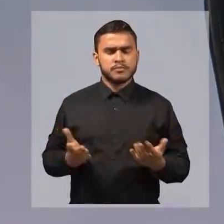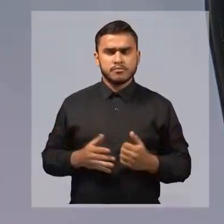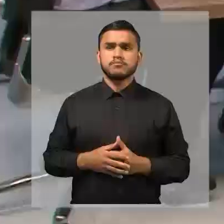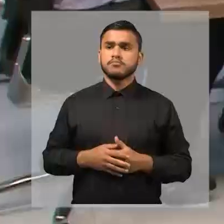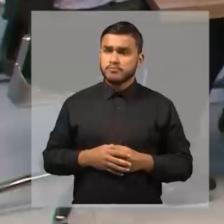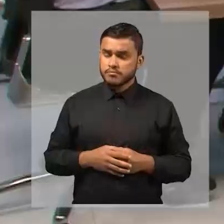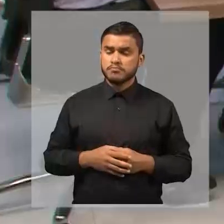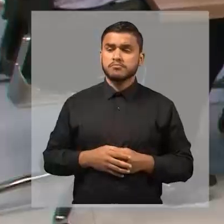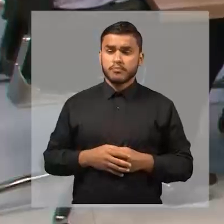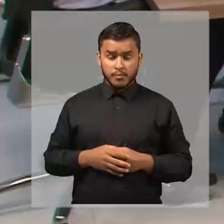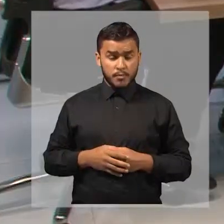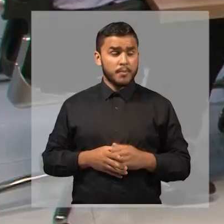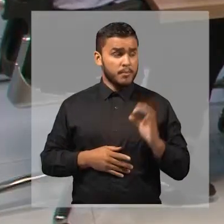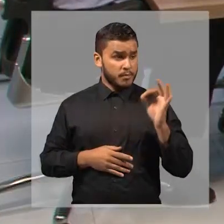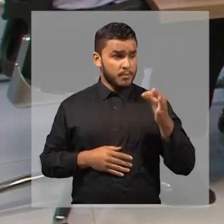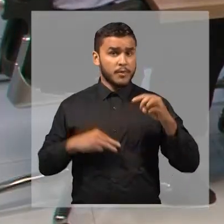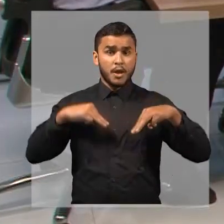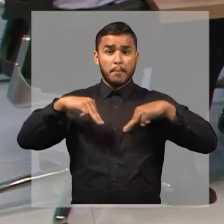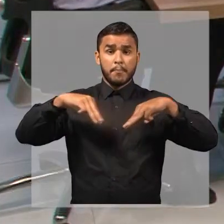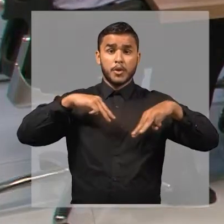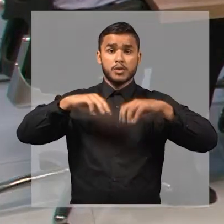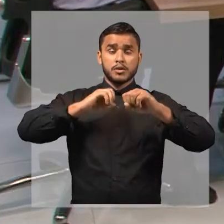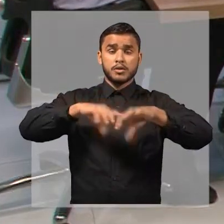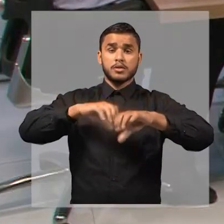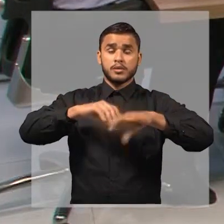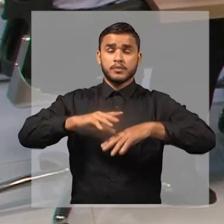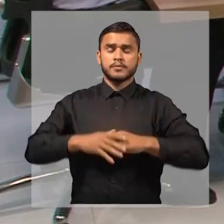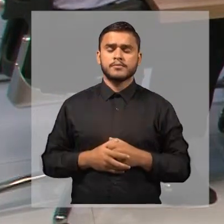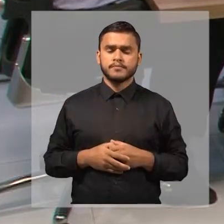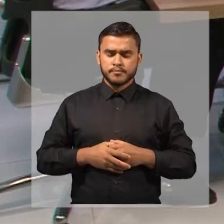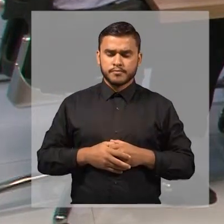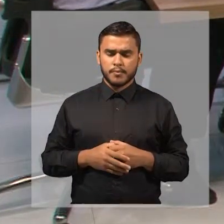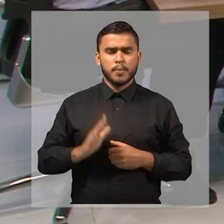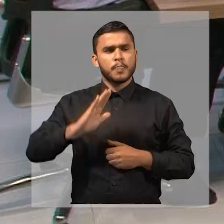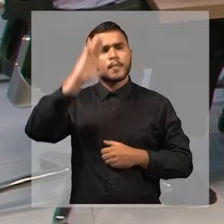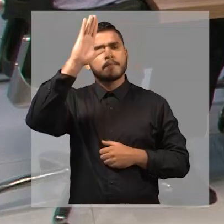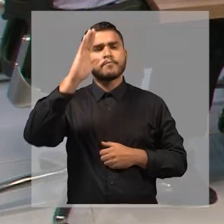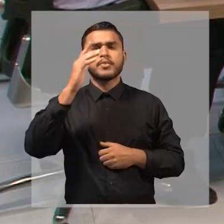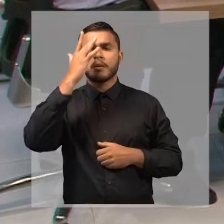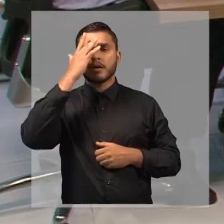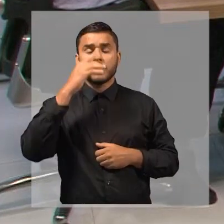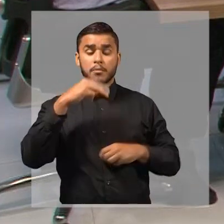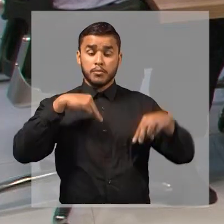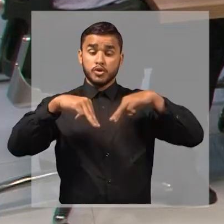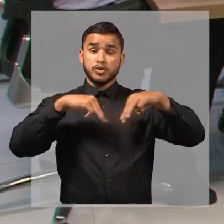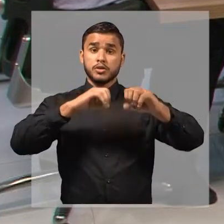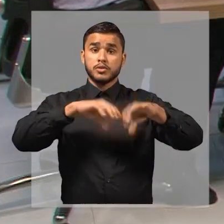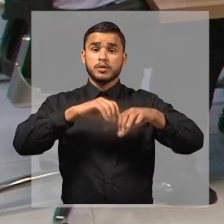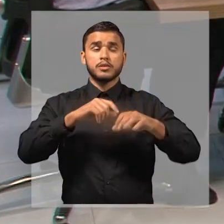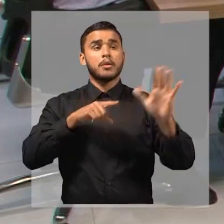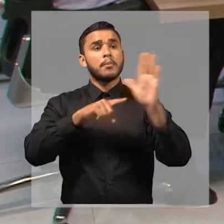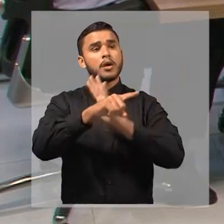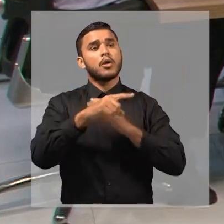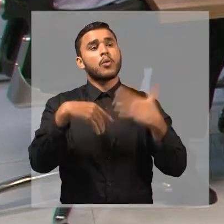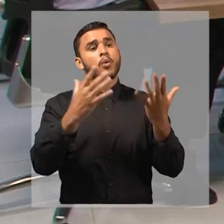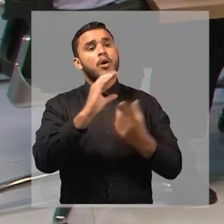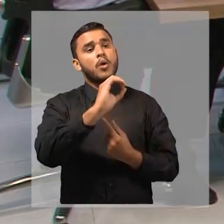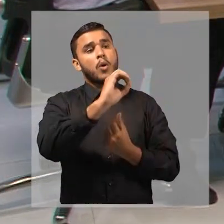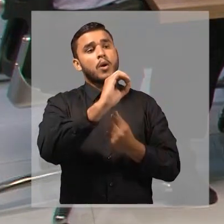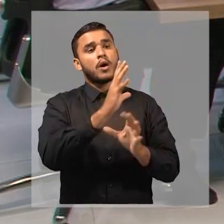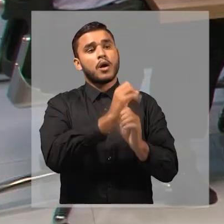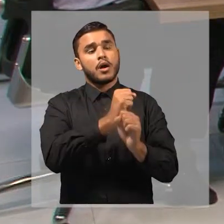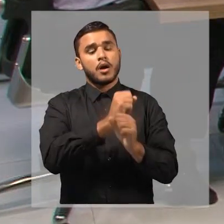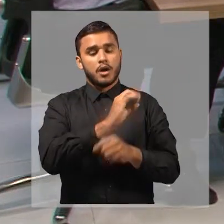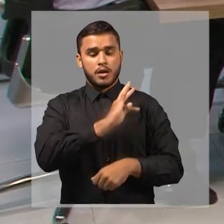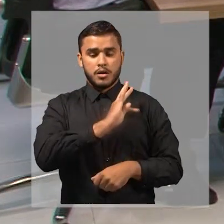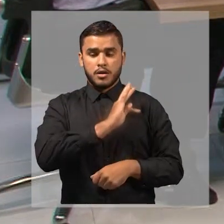de desconhecimento é de tal ordem que o ministro da Educação lhe foi perguntado qual o orçamento para a educação e ele disse que